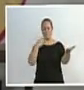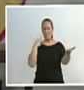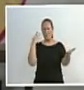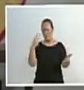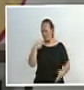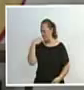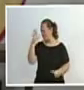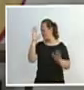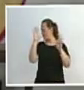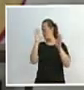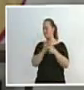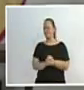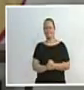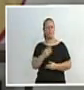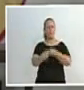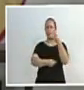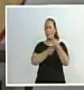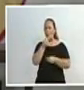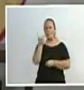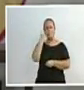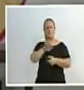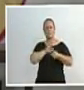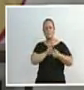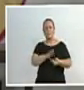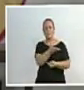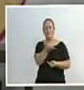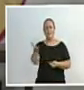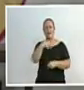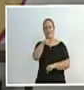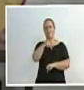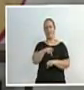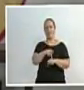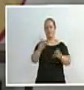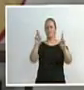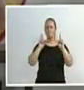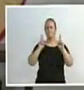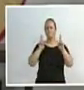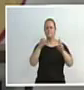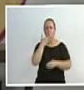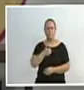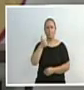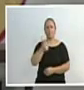têm condições de dar a esta nação o mínimo de dignidade para o nosso povo,